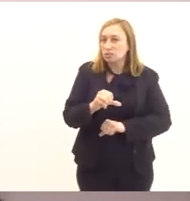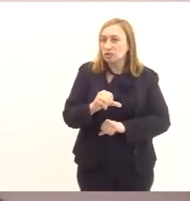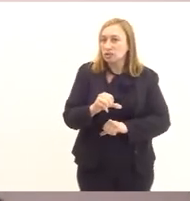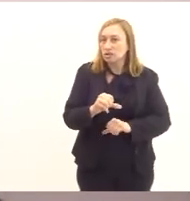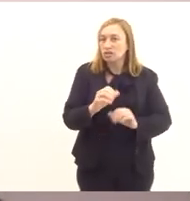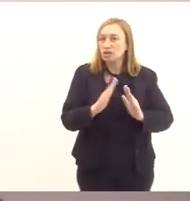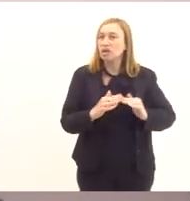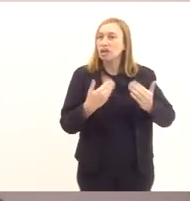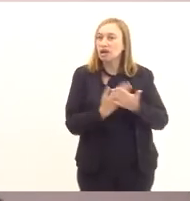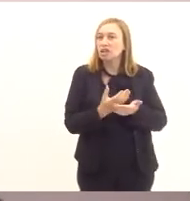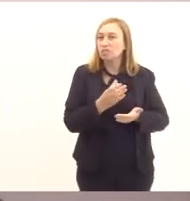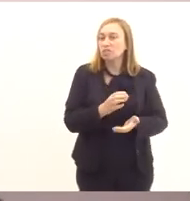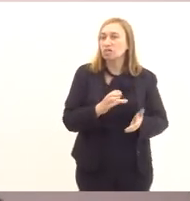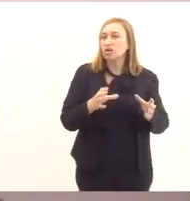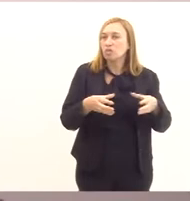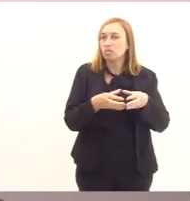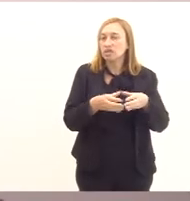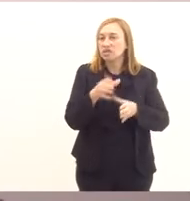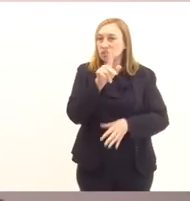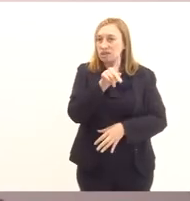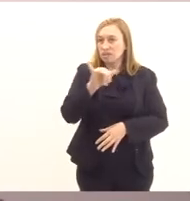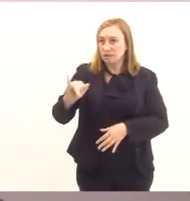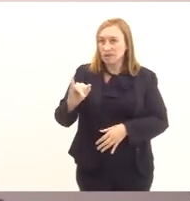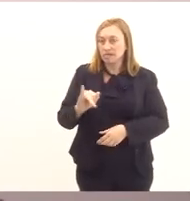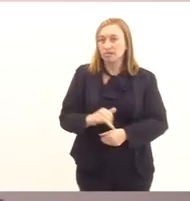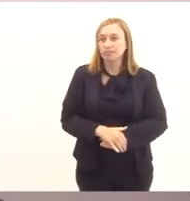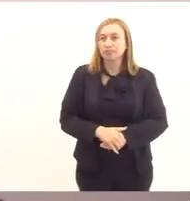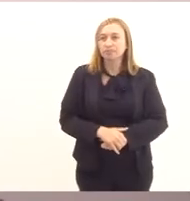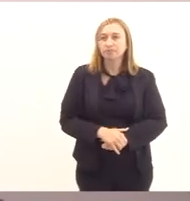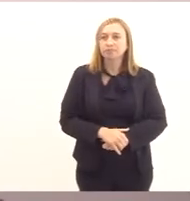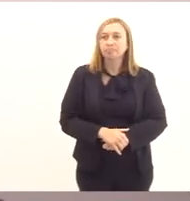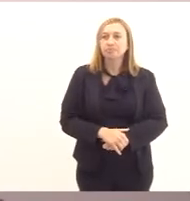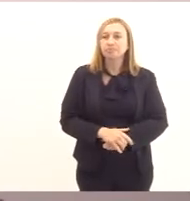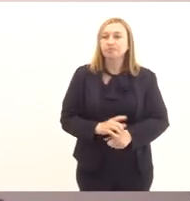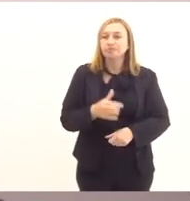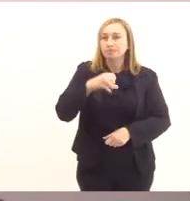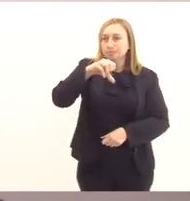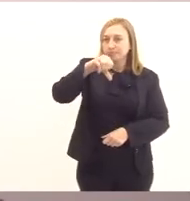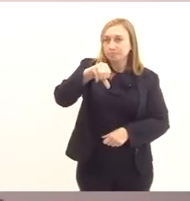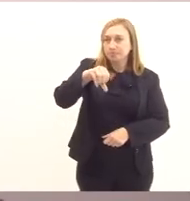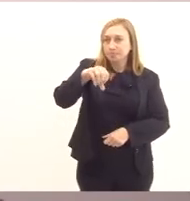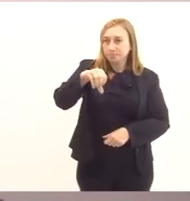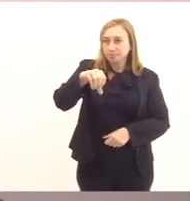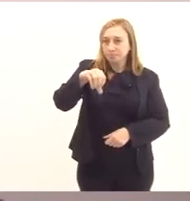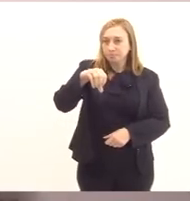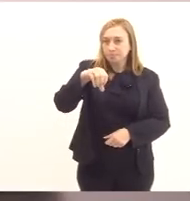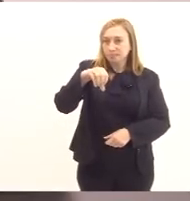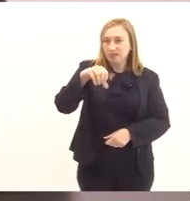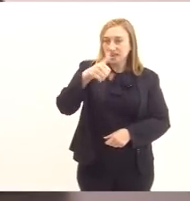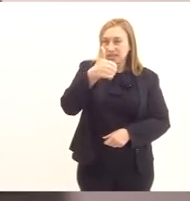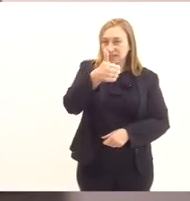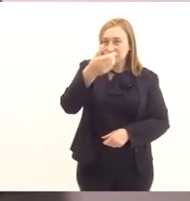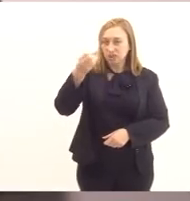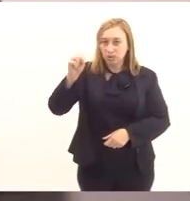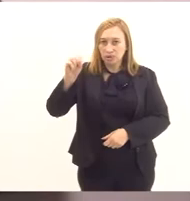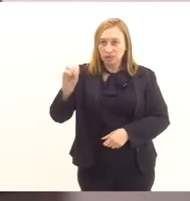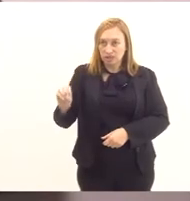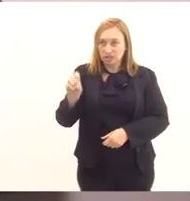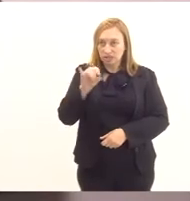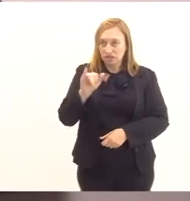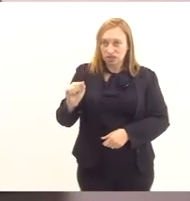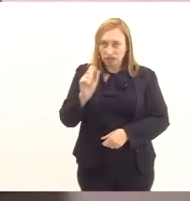esse requerimento uma comissão parlamentar de inquérito Olha então vamos de liberar nosso prazo é 90 comissão parlamentar de inquérito a 180 autor